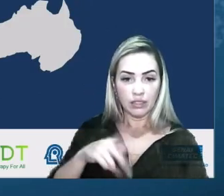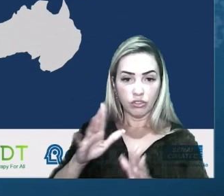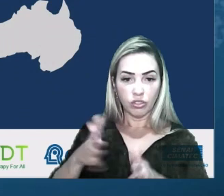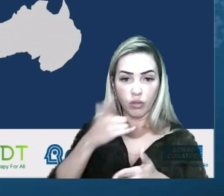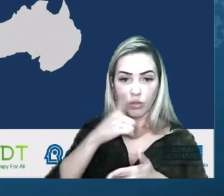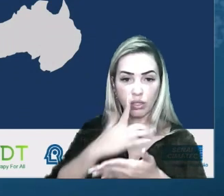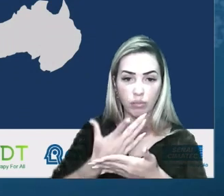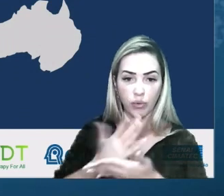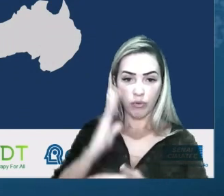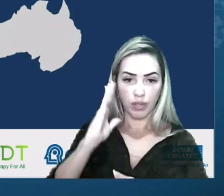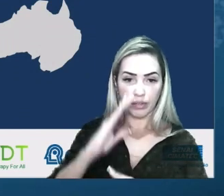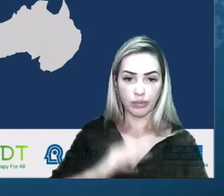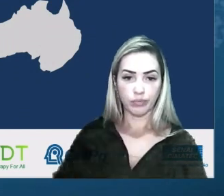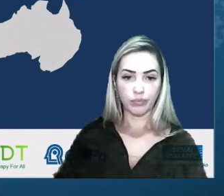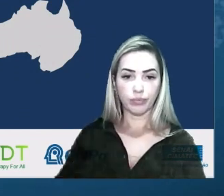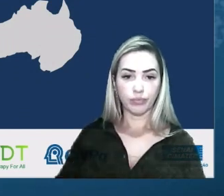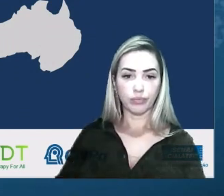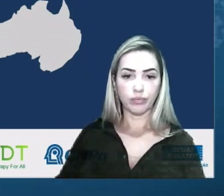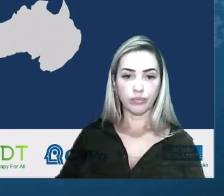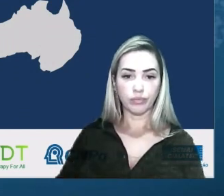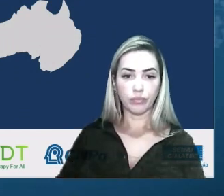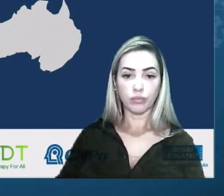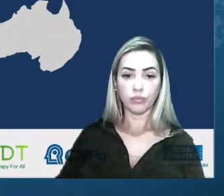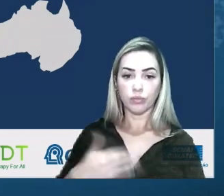Índia. E nós,